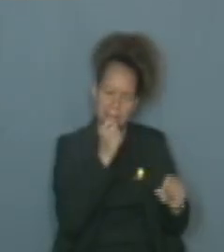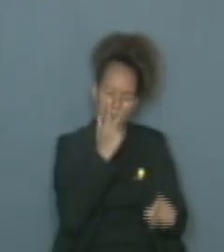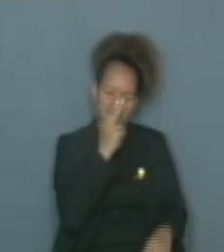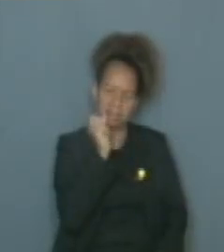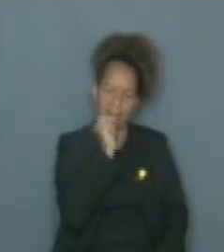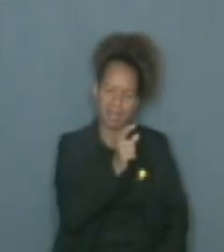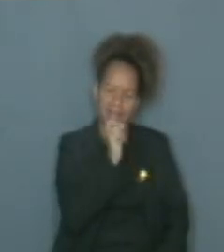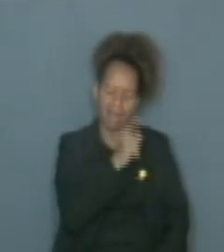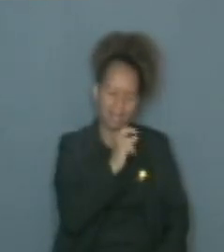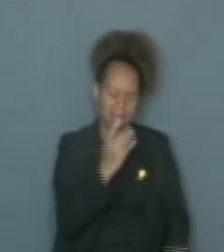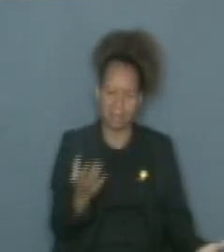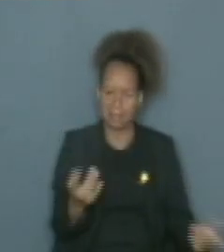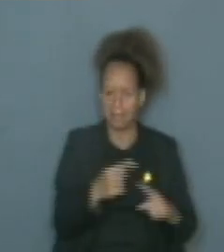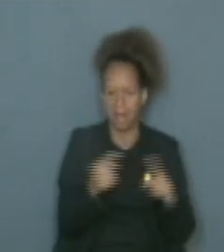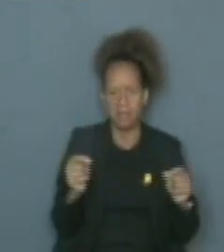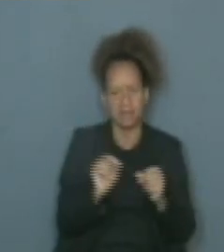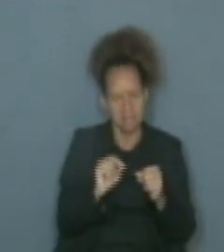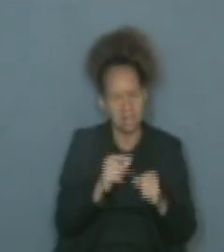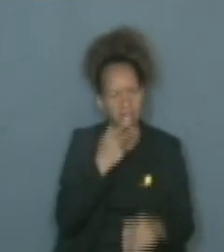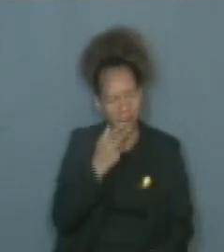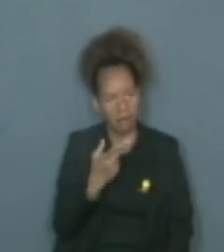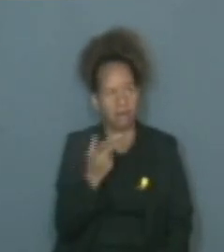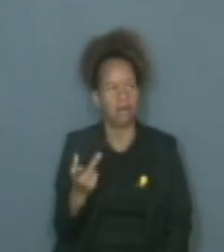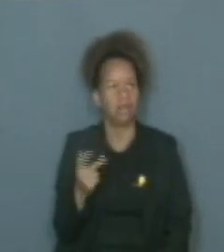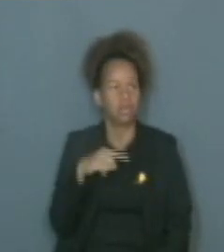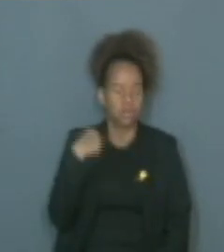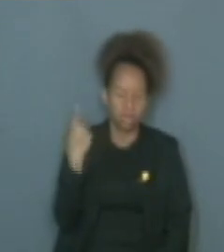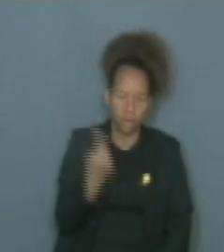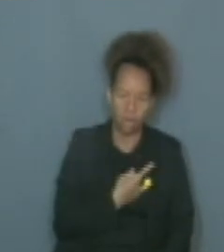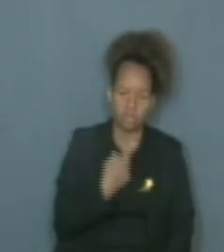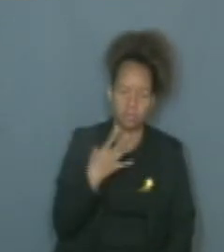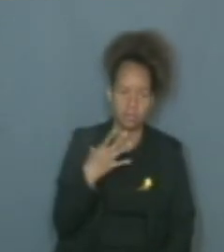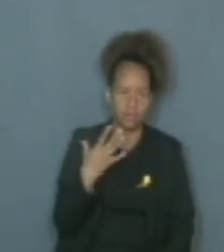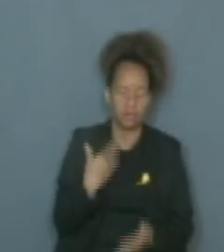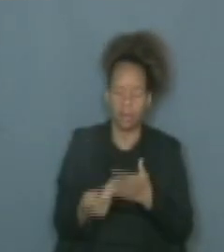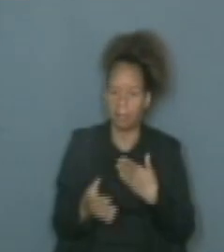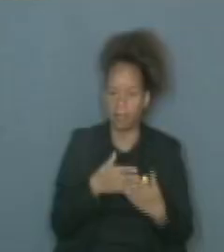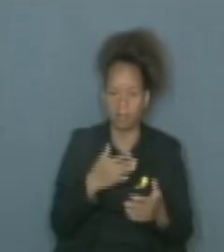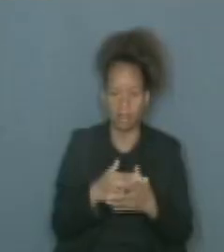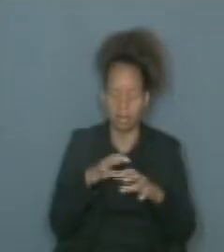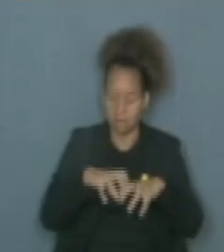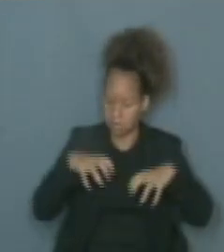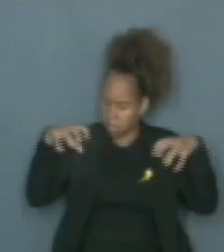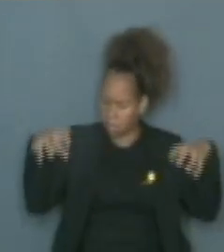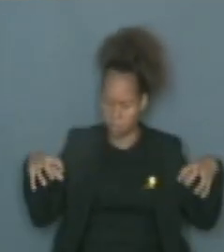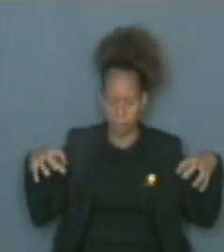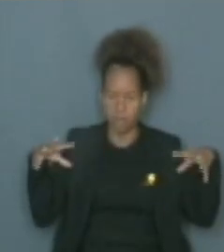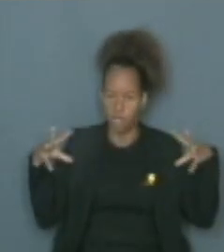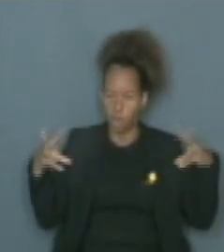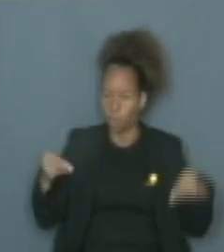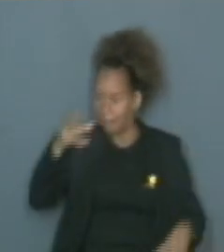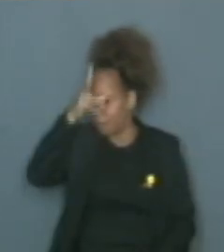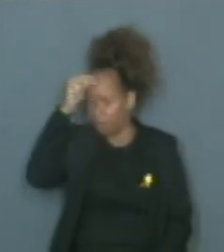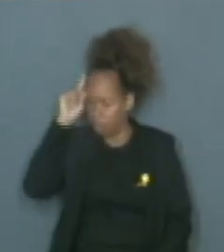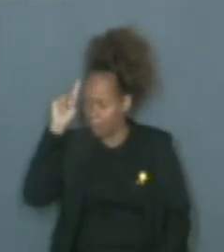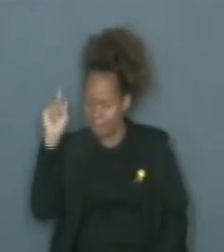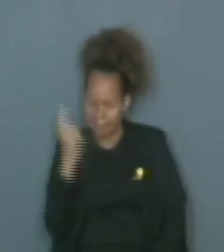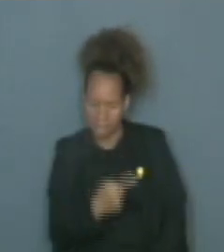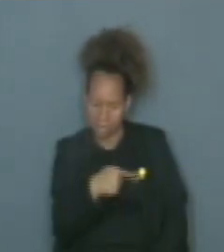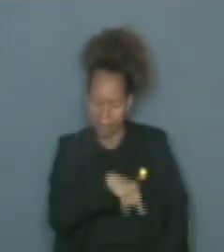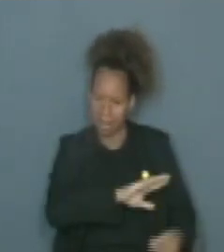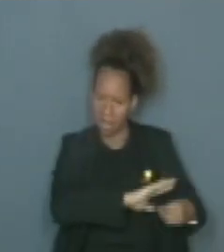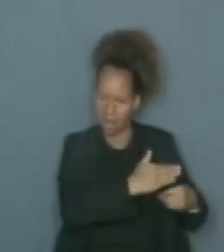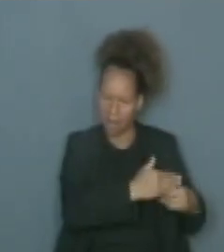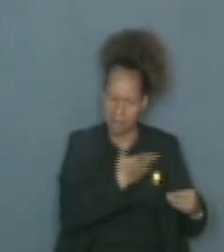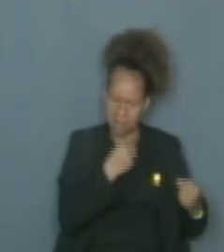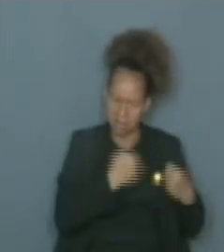com isso, mas é preciso fazer o registro. Nós somos um poder independente. Nem tudo que o prefeito manda para essa casa